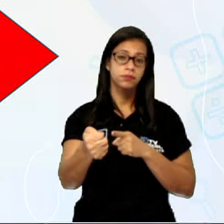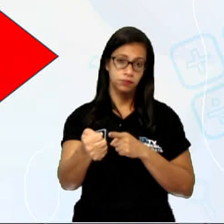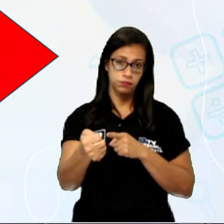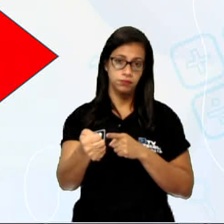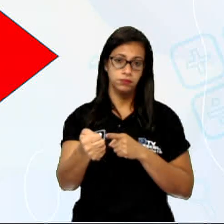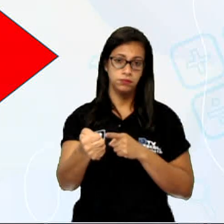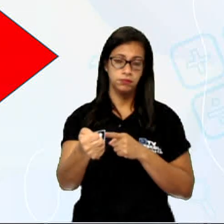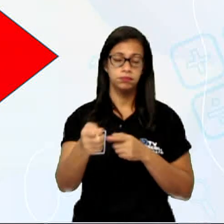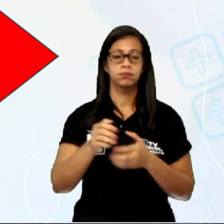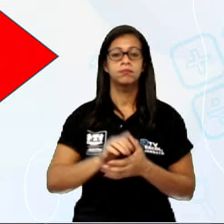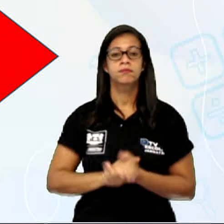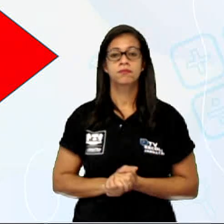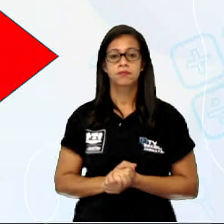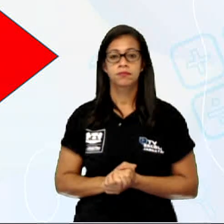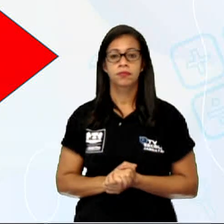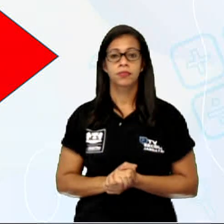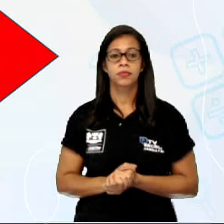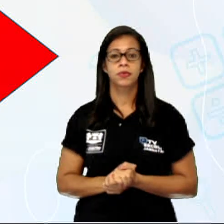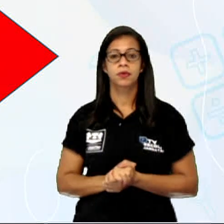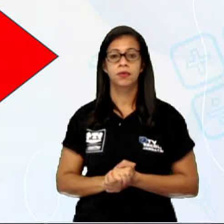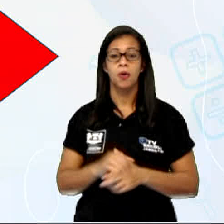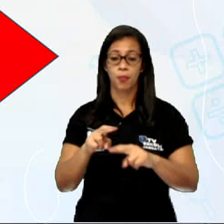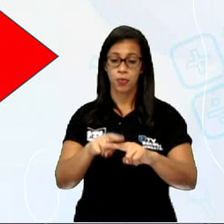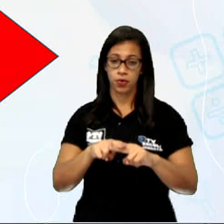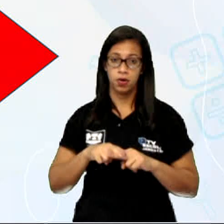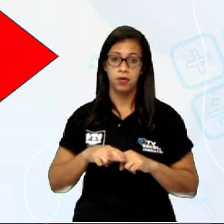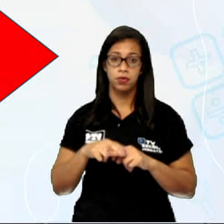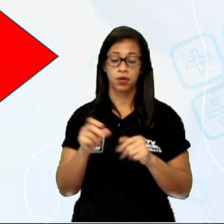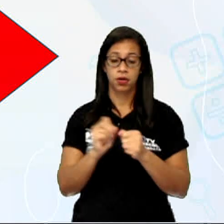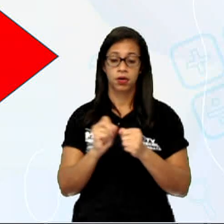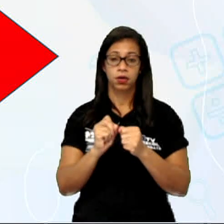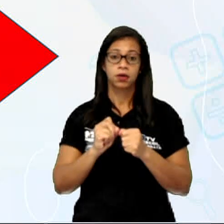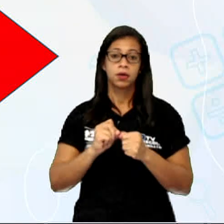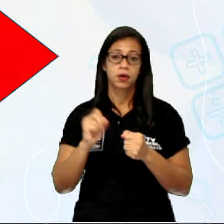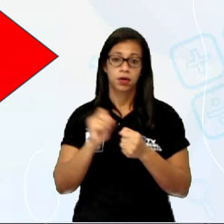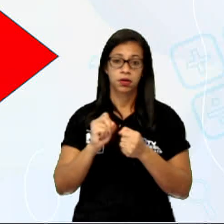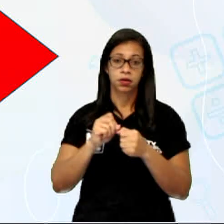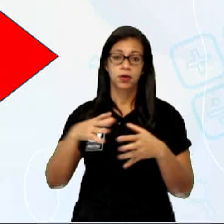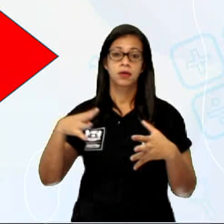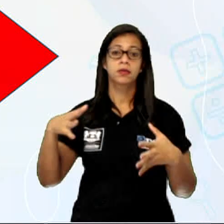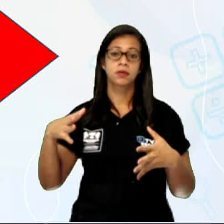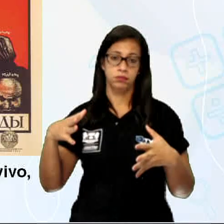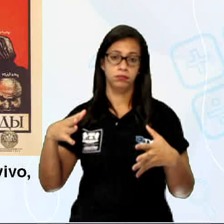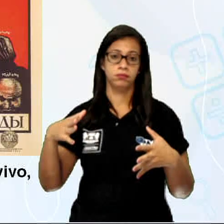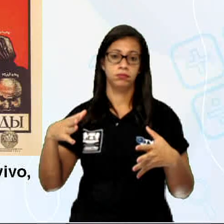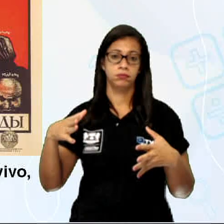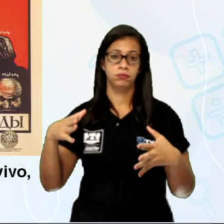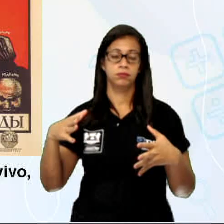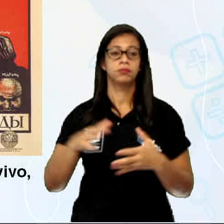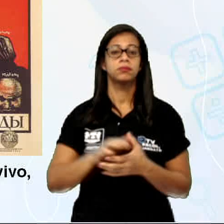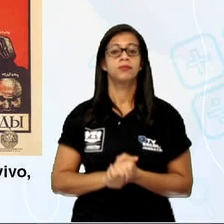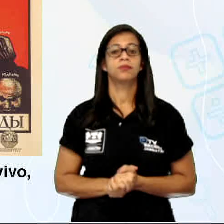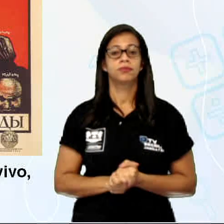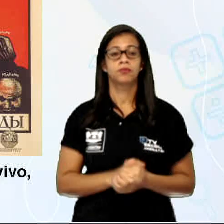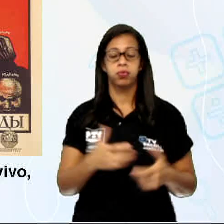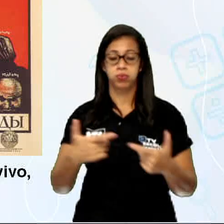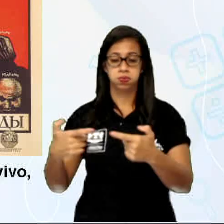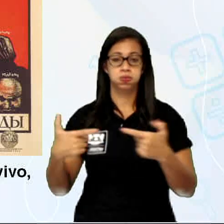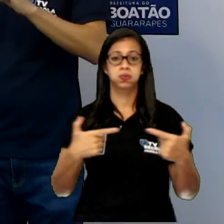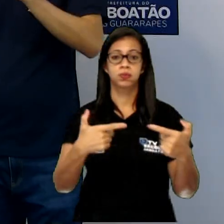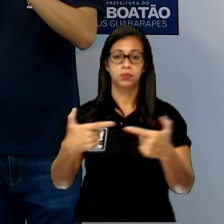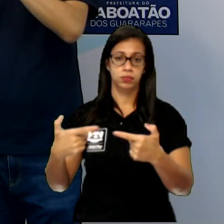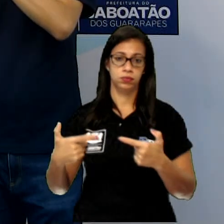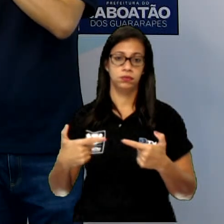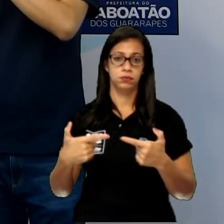a partir da instituição desse chamado comunismo de guerra, tá? Isso é muito importante, ok, galera? Vejam